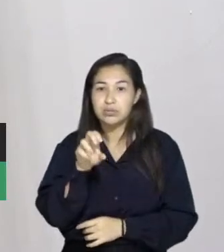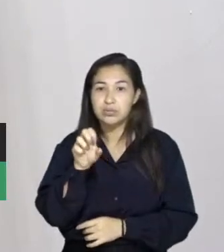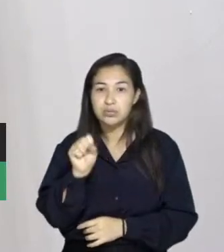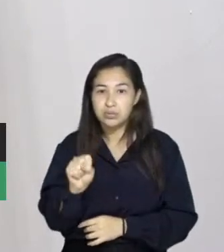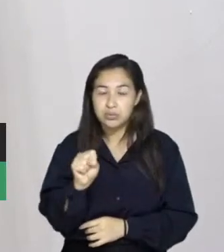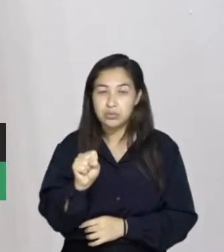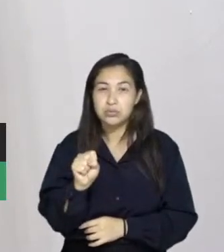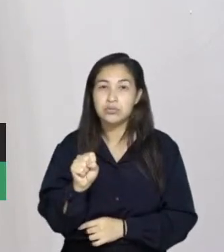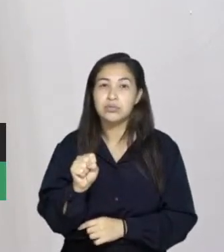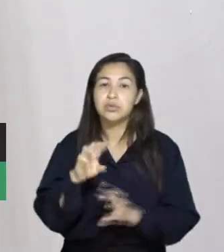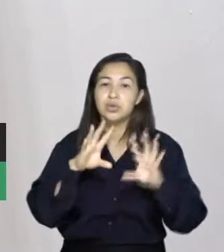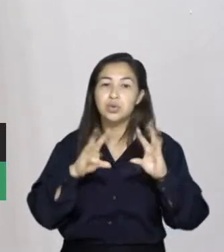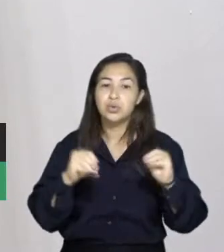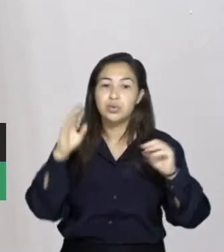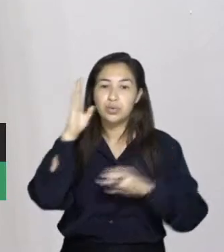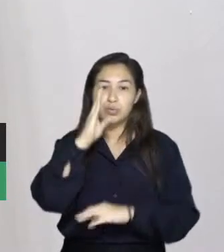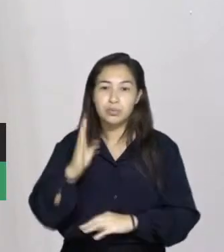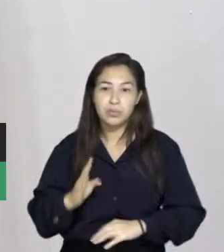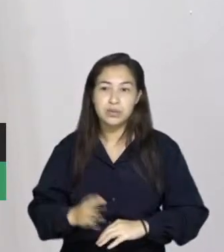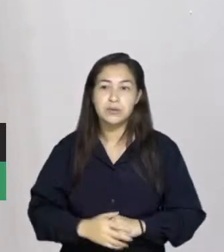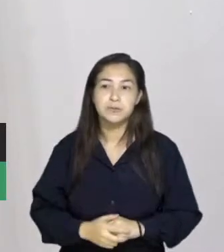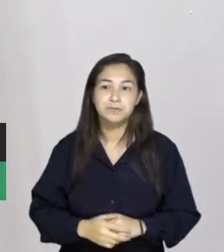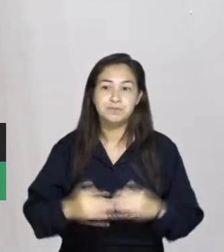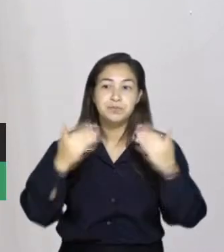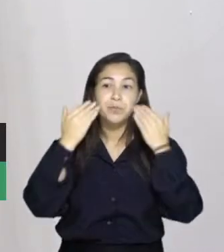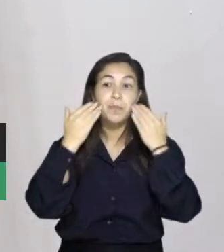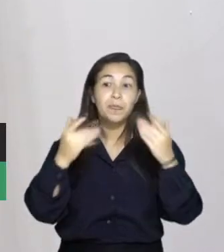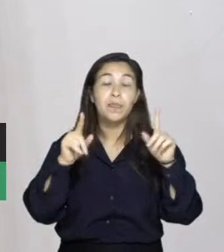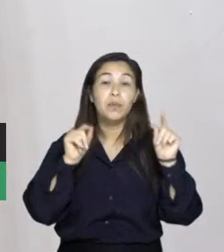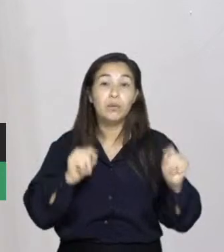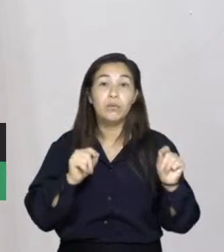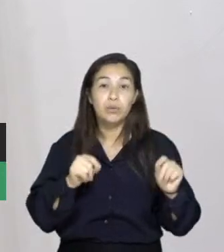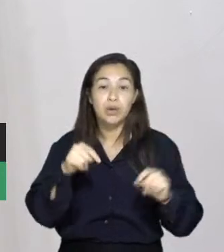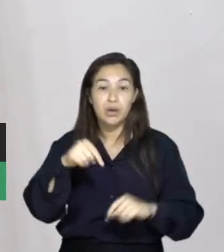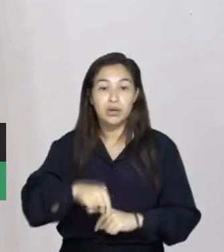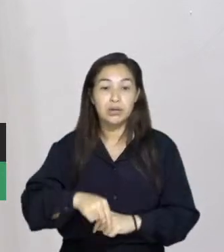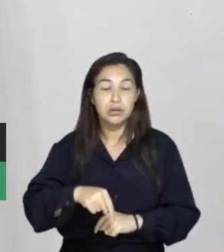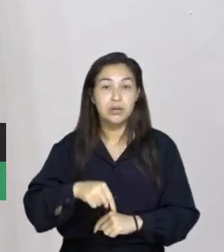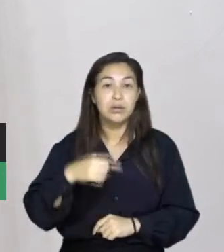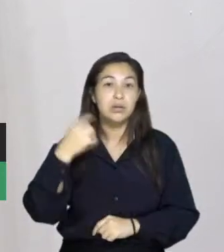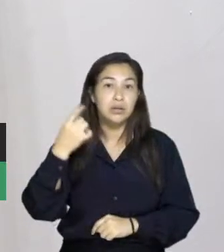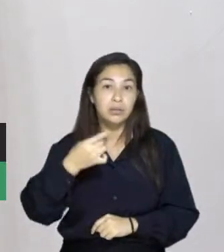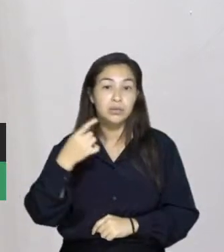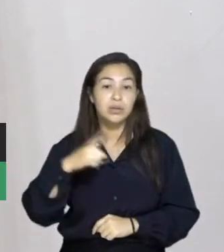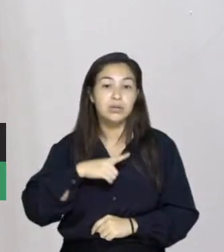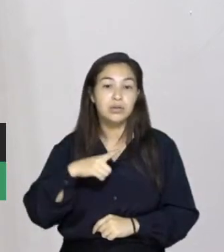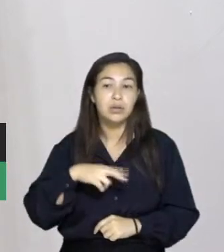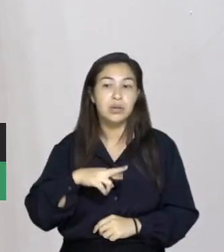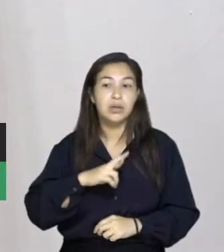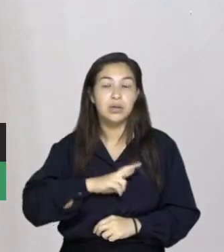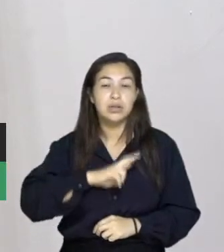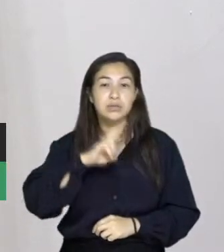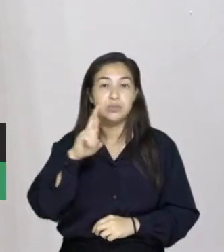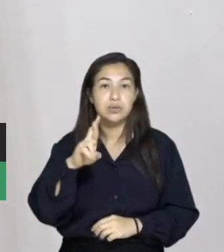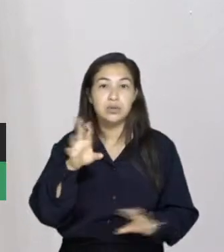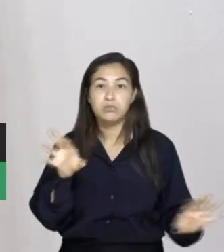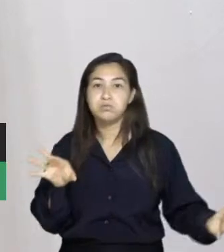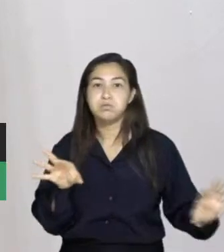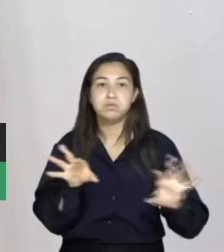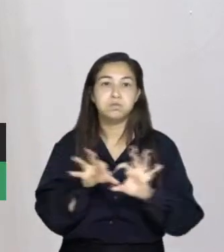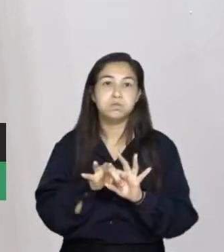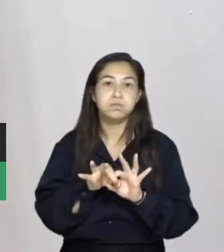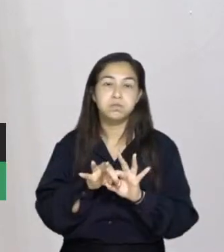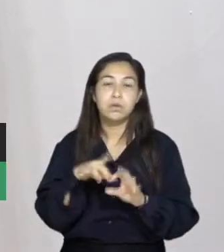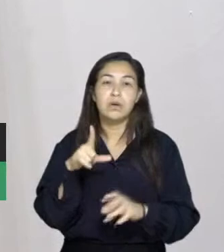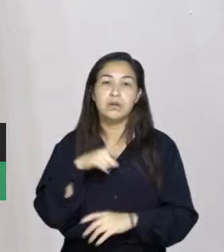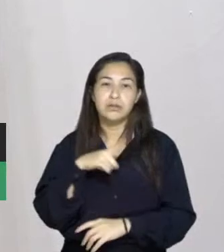em todo o Brasil. Isso mostra que nós aqui, deputados, muitas vezes com a responsabilidade que nós temos e com a união que nós